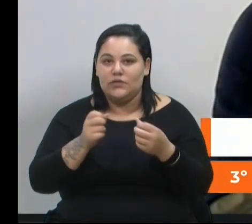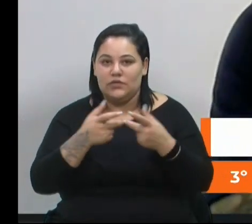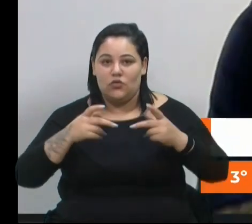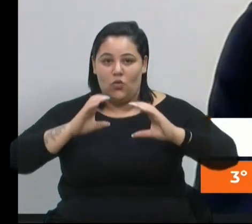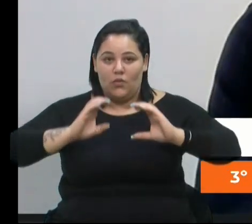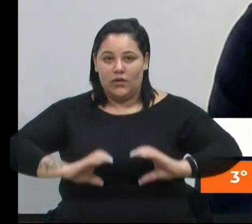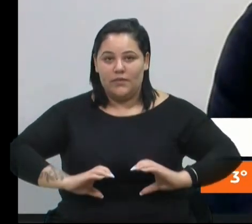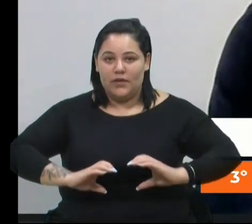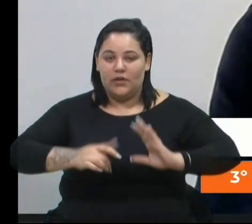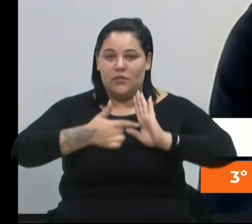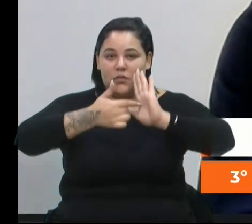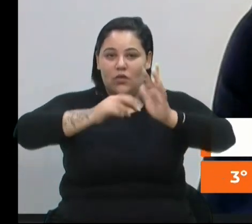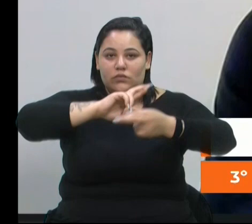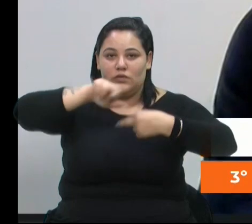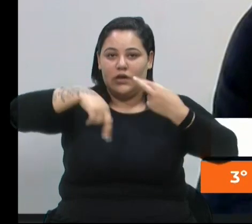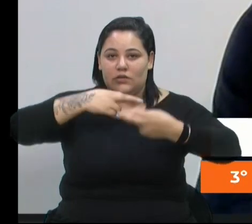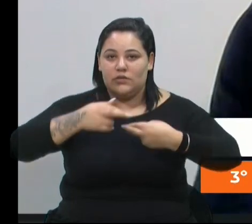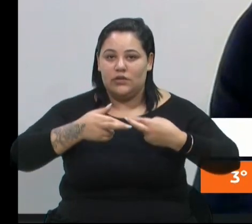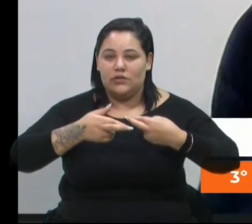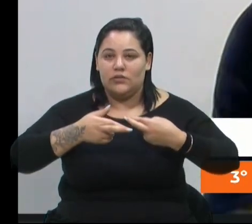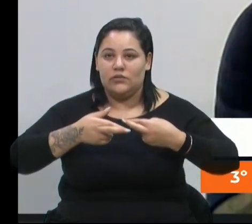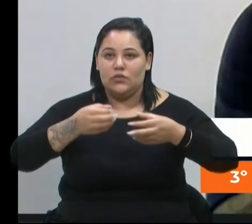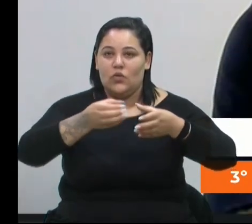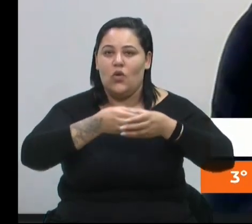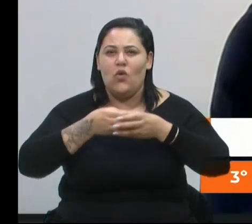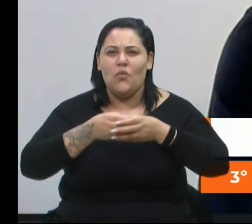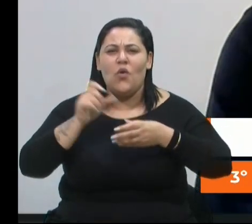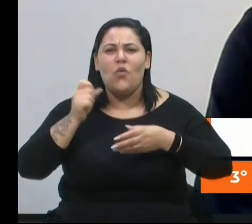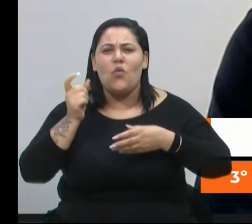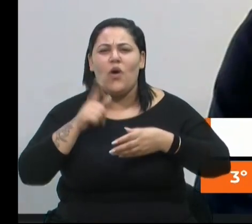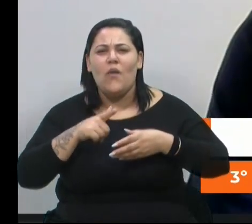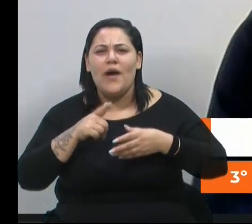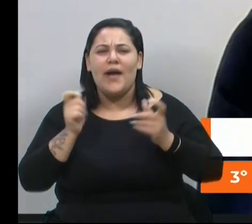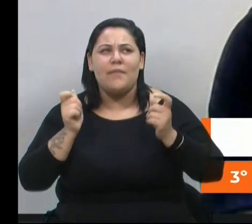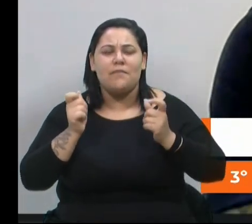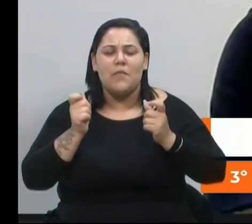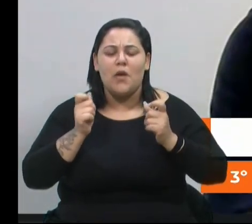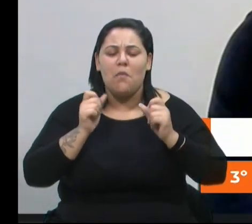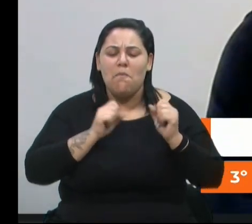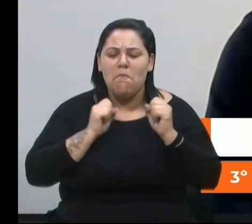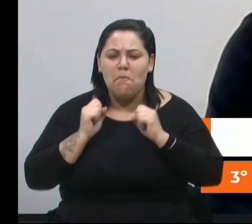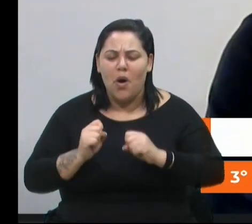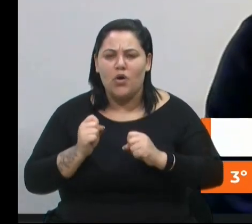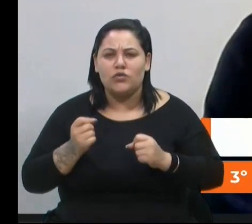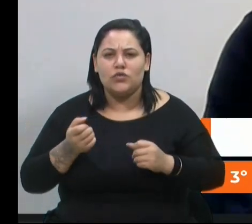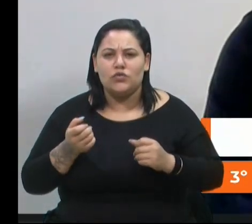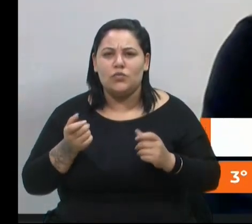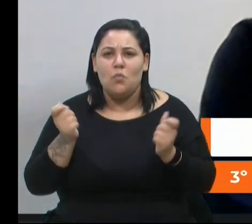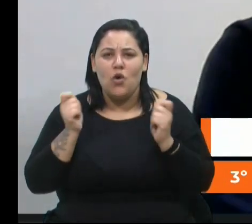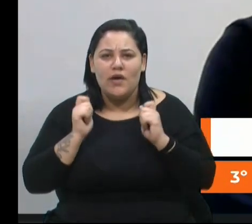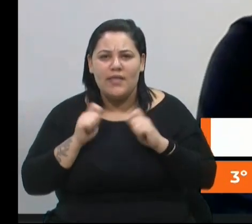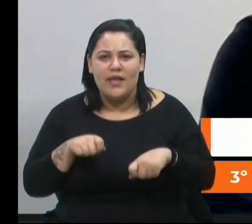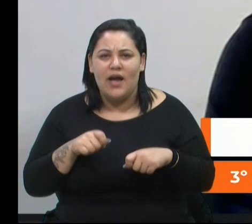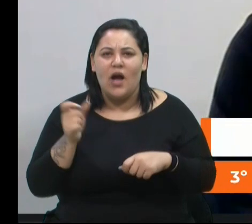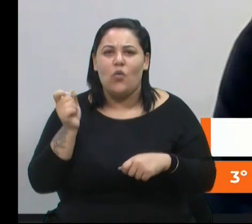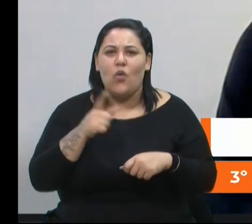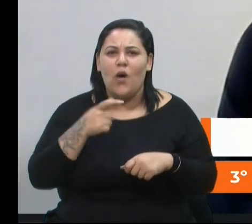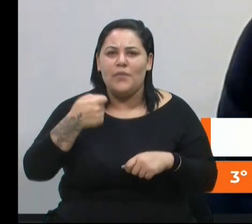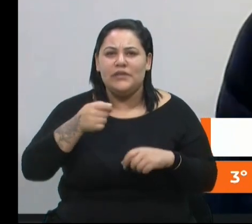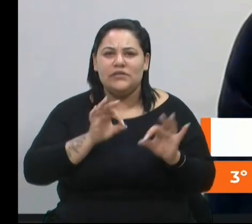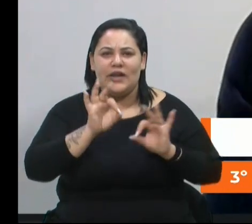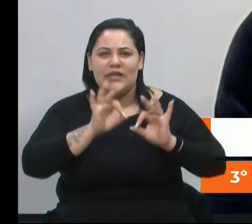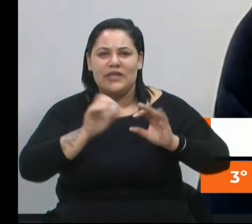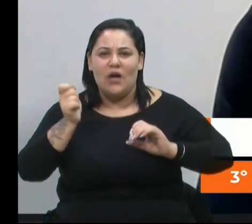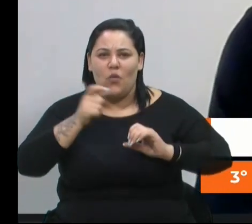se destacam em relação aos pares, quais que podem ser potencializados, quais que podem ser desenvolvidos, quais que precisam ser